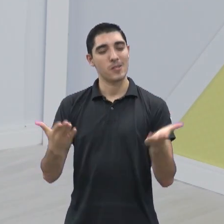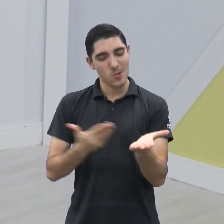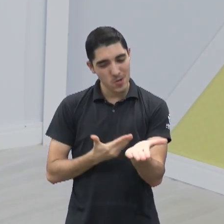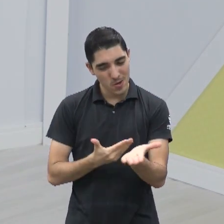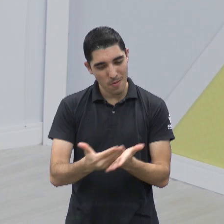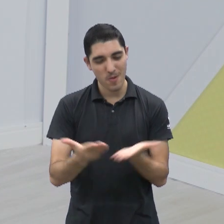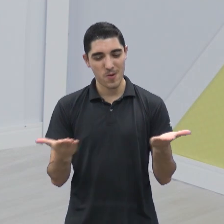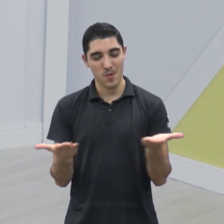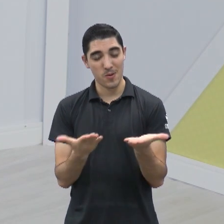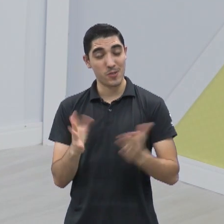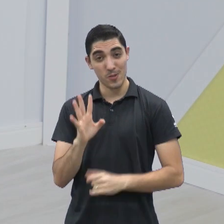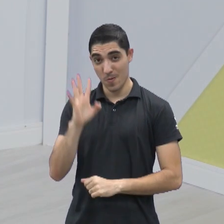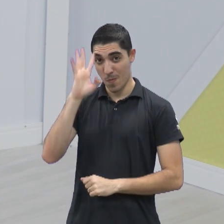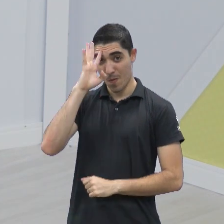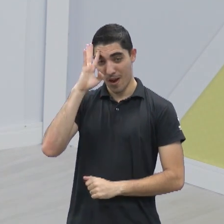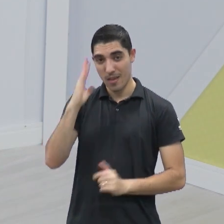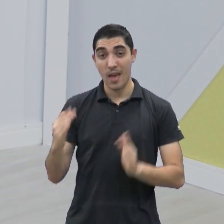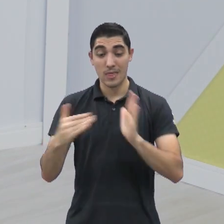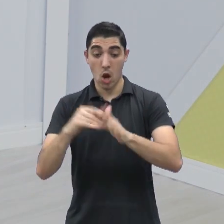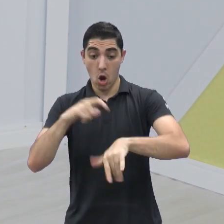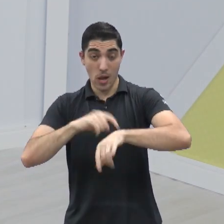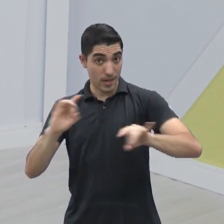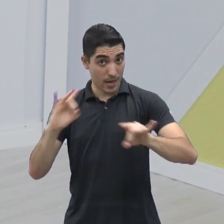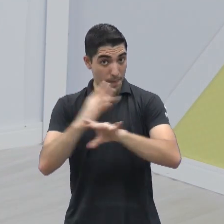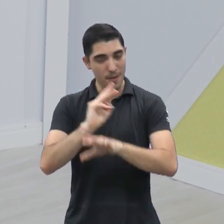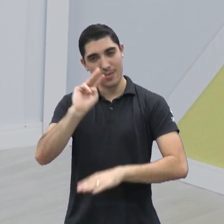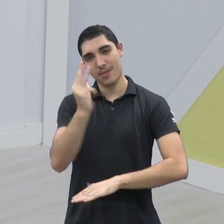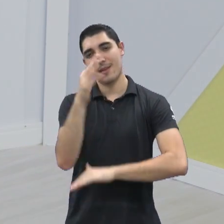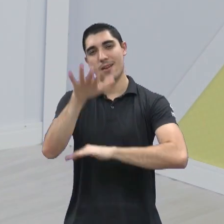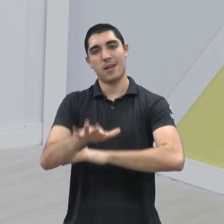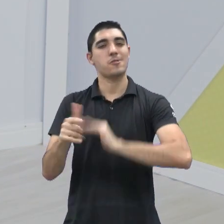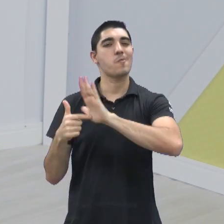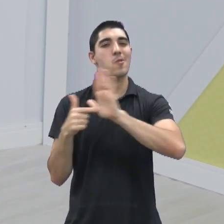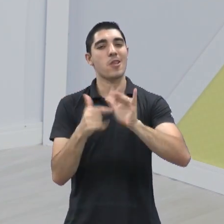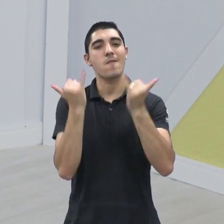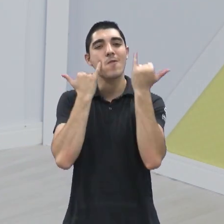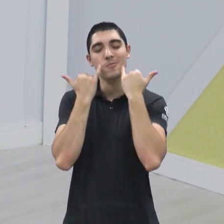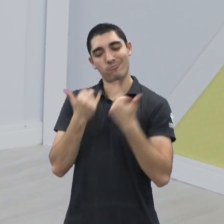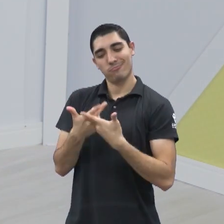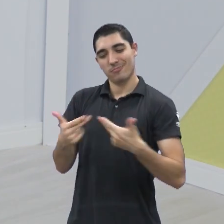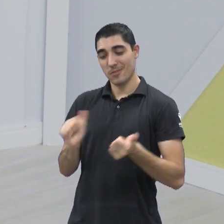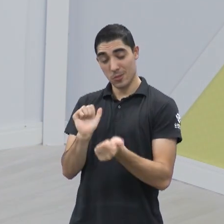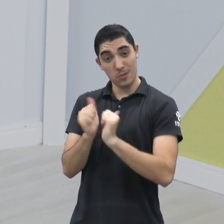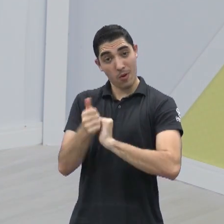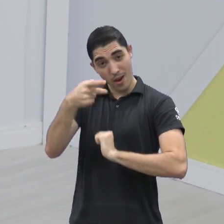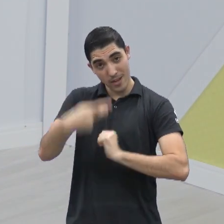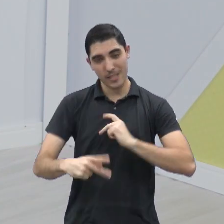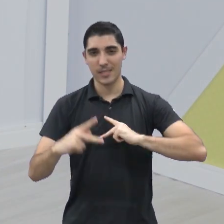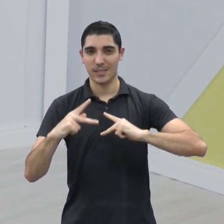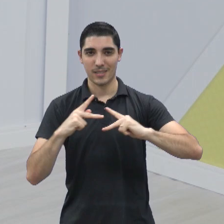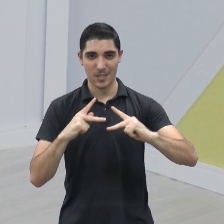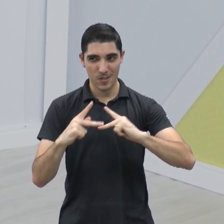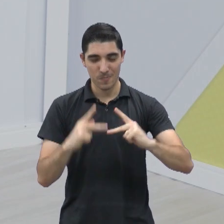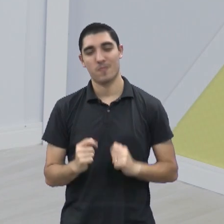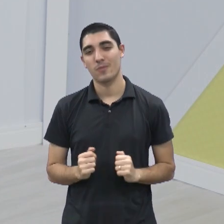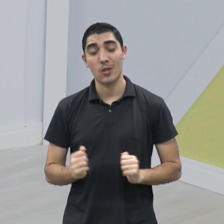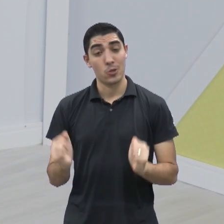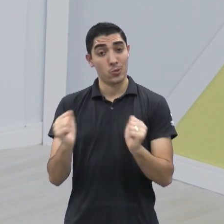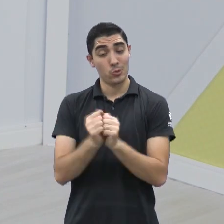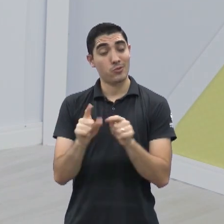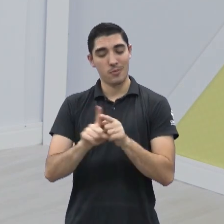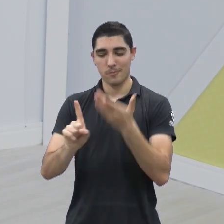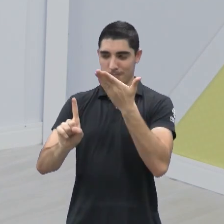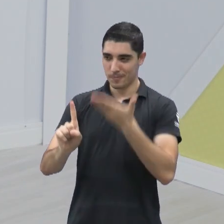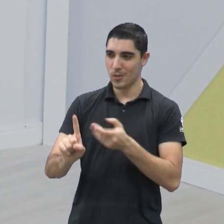chegando nesta quarta-feira até às 3 da tarde, trazendo as principais informações do esporte aqui da nossa cidade. Aqui comigo